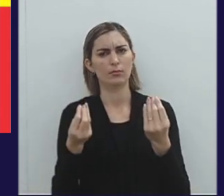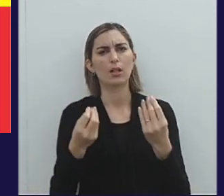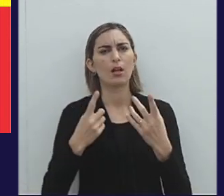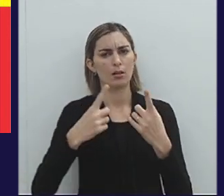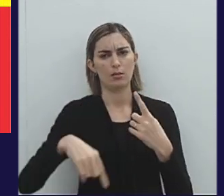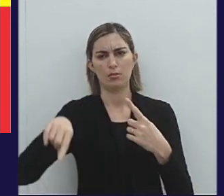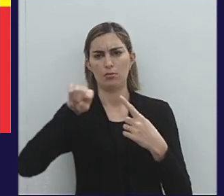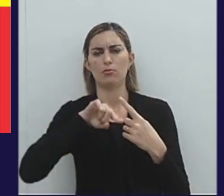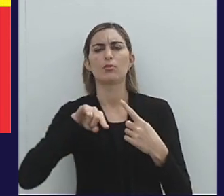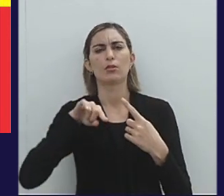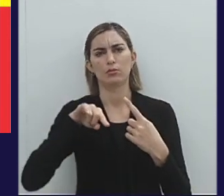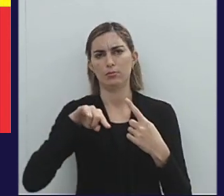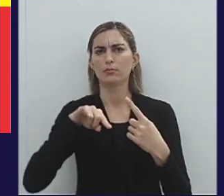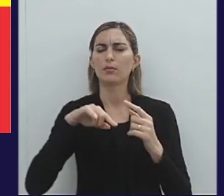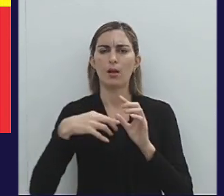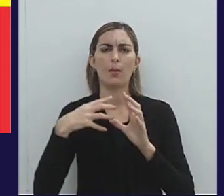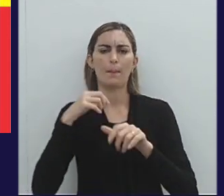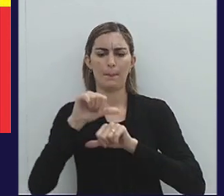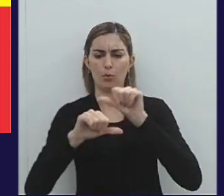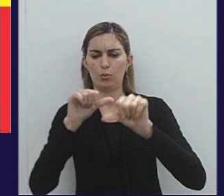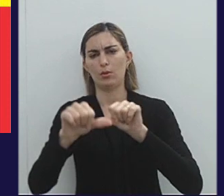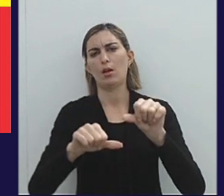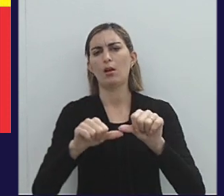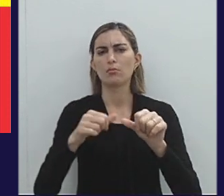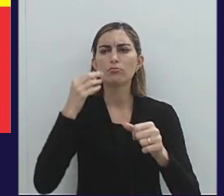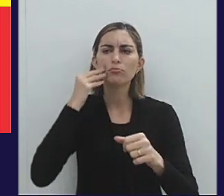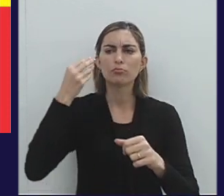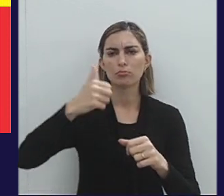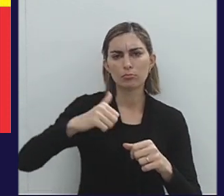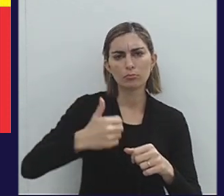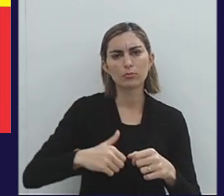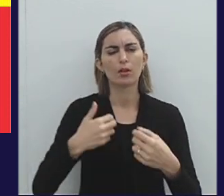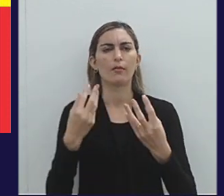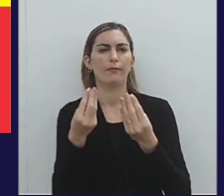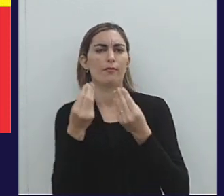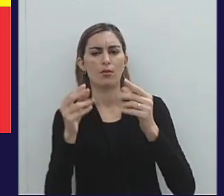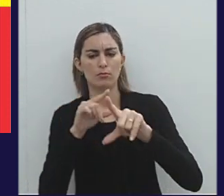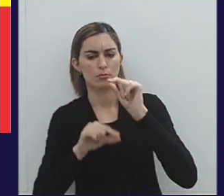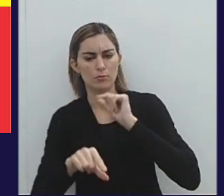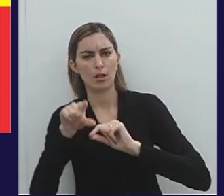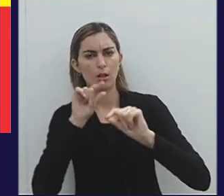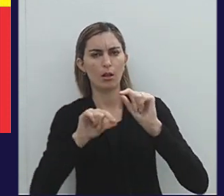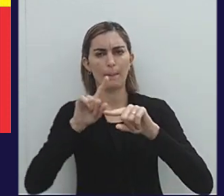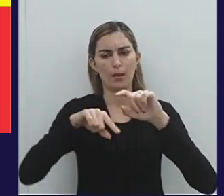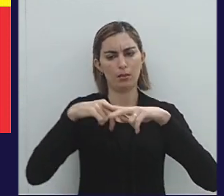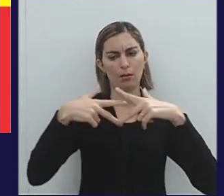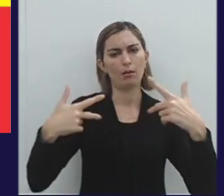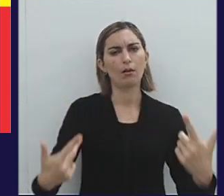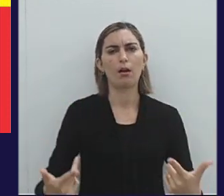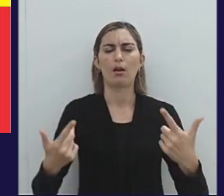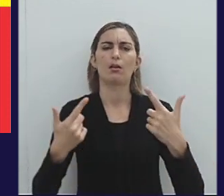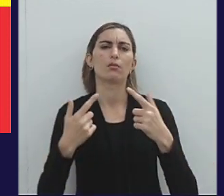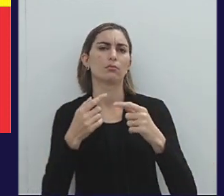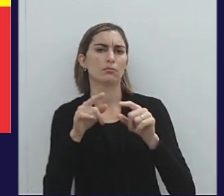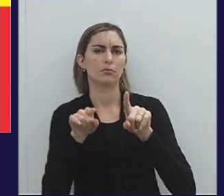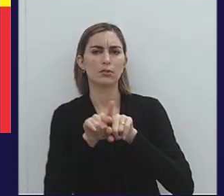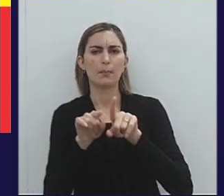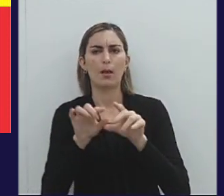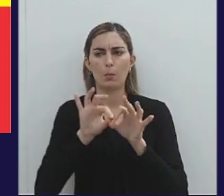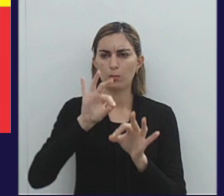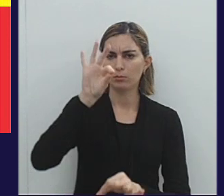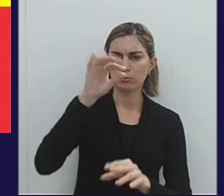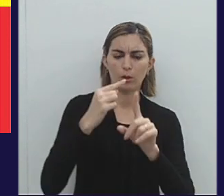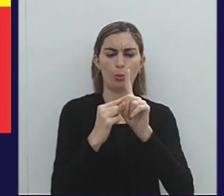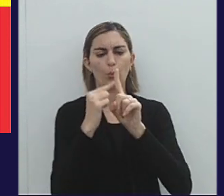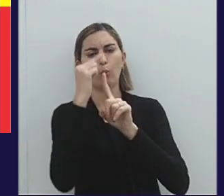né? A gente vai modelar, simular, pode selecionar alguns materiais, vai